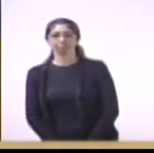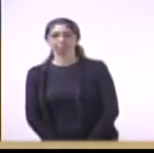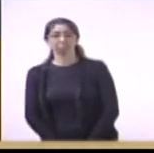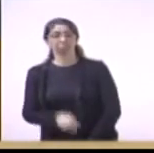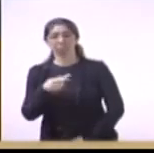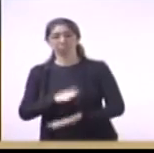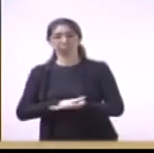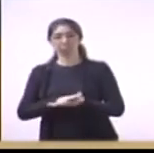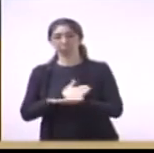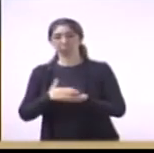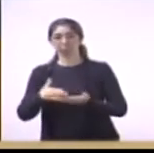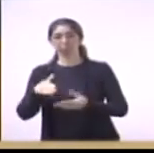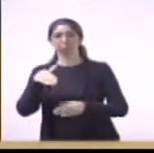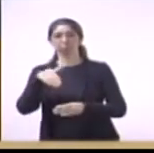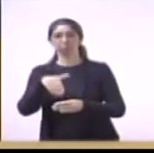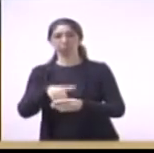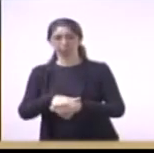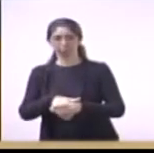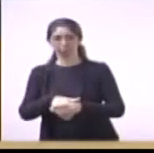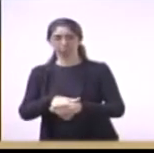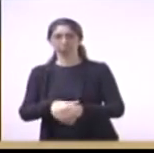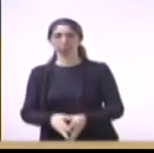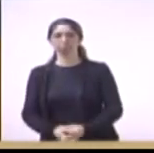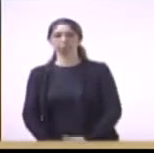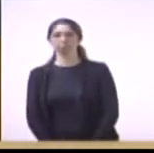Ninguém mais querendo fazer uso da palavra.